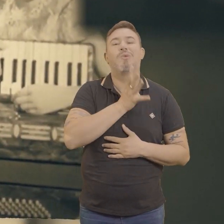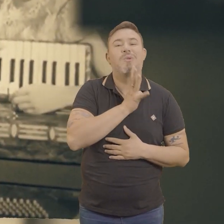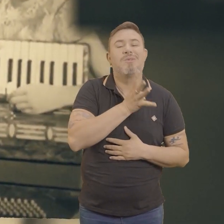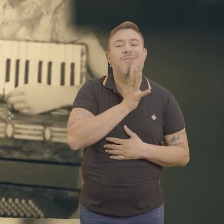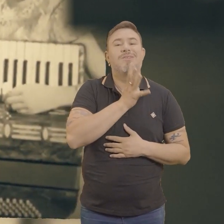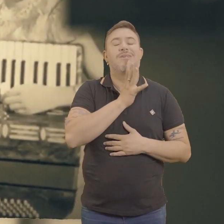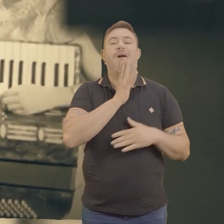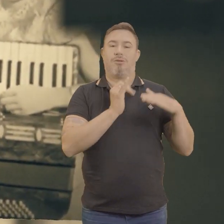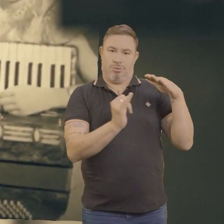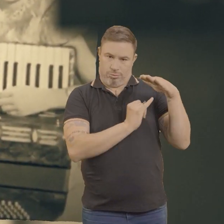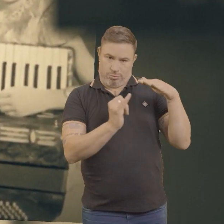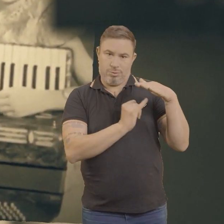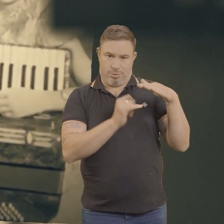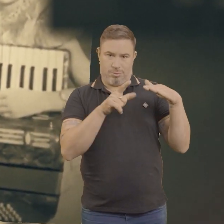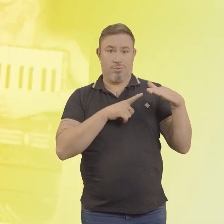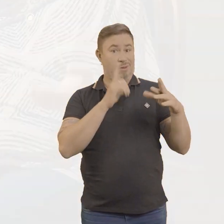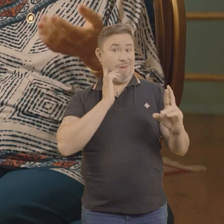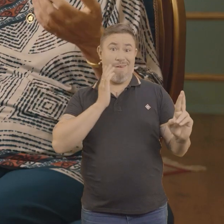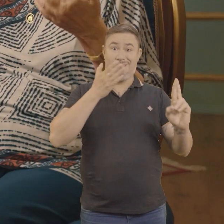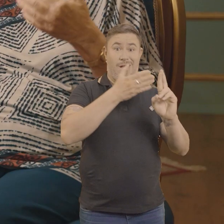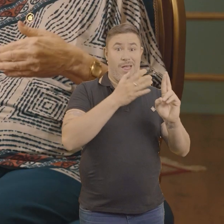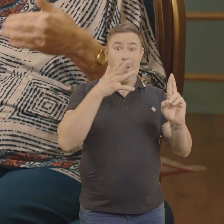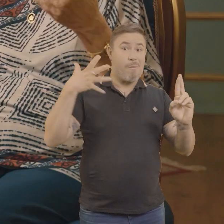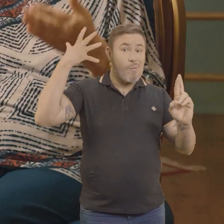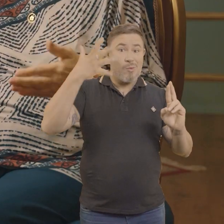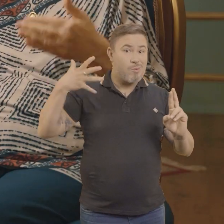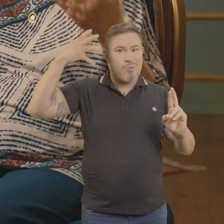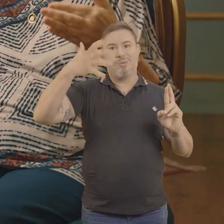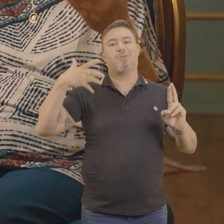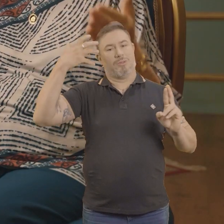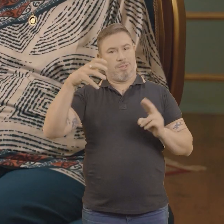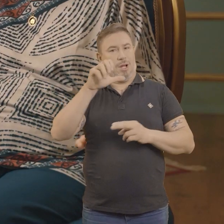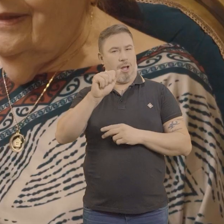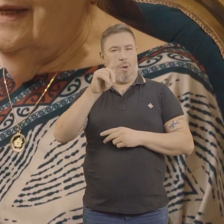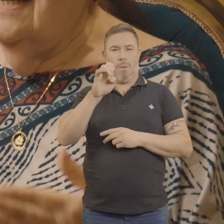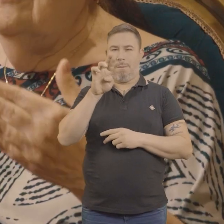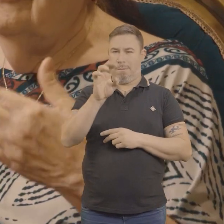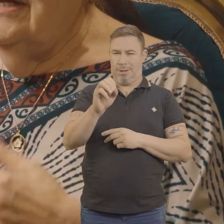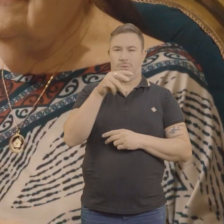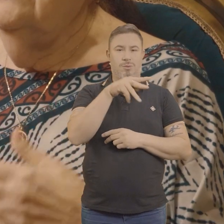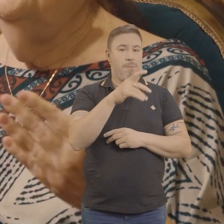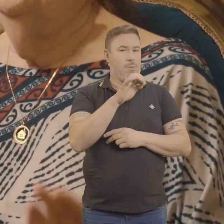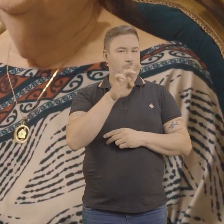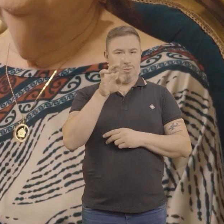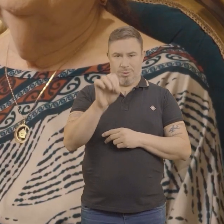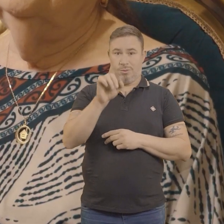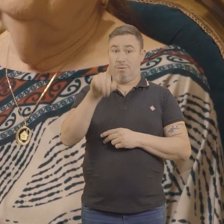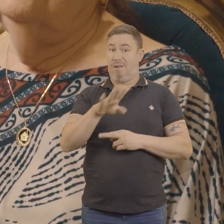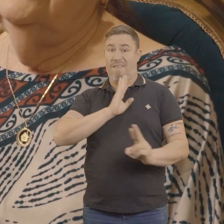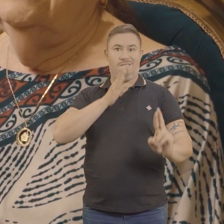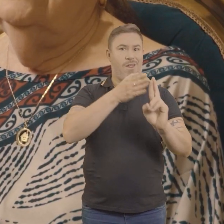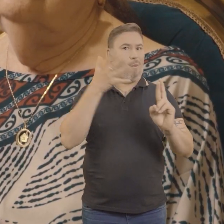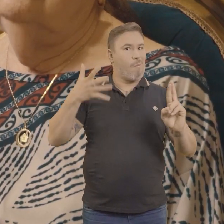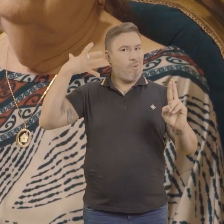a instituição, que era referência, porque o Conservatório de Música Alberto Nepomuceno era a referência que a gente tinha aqui